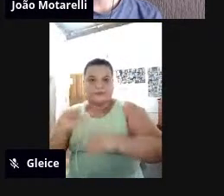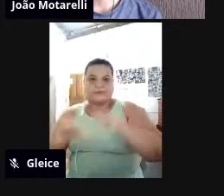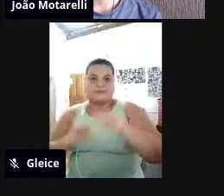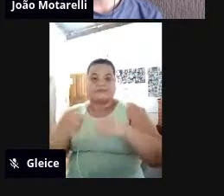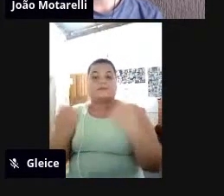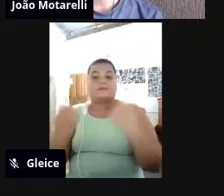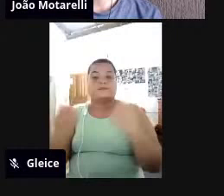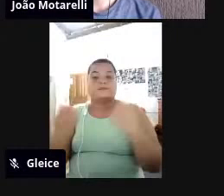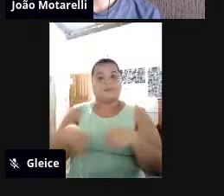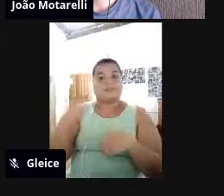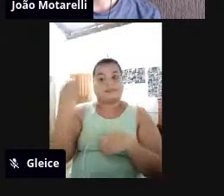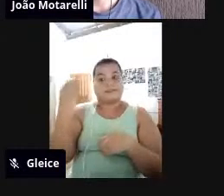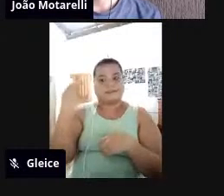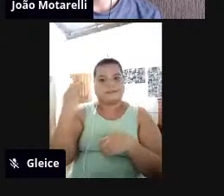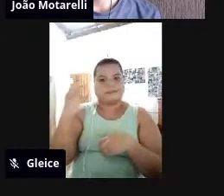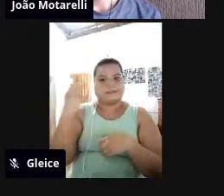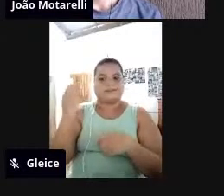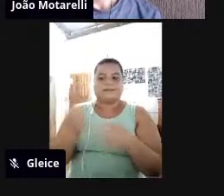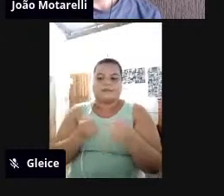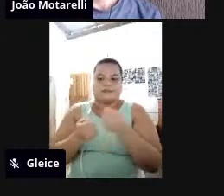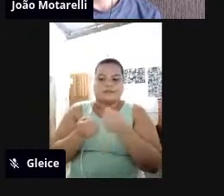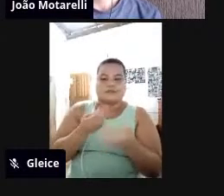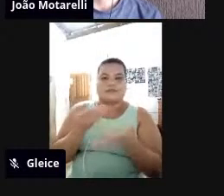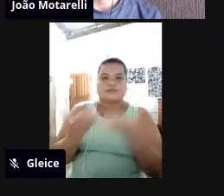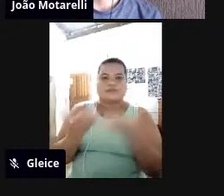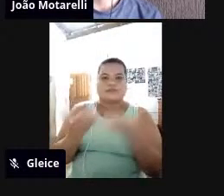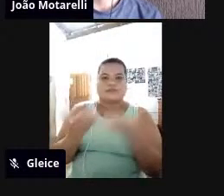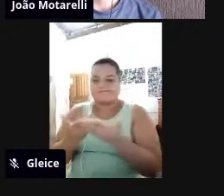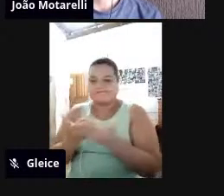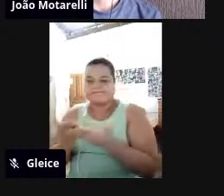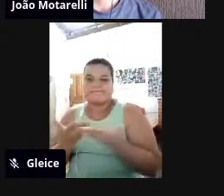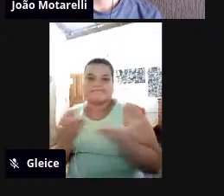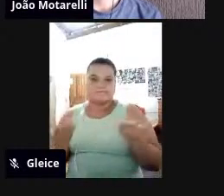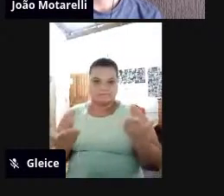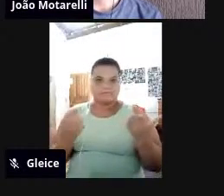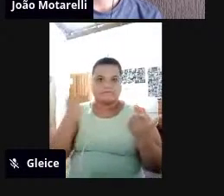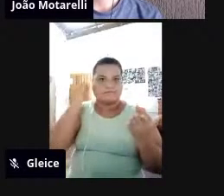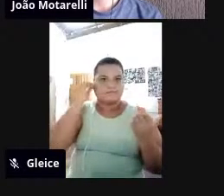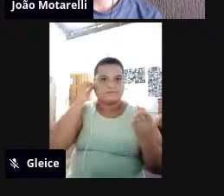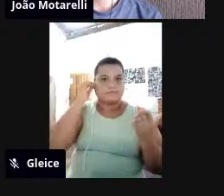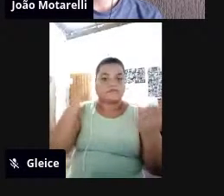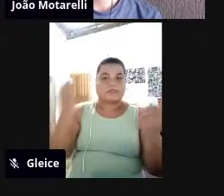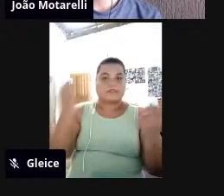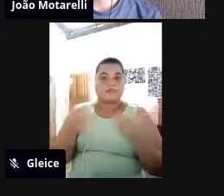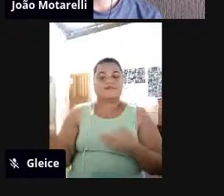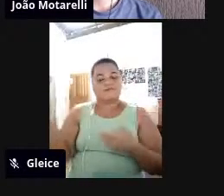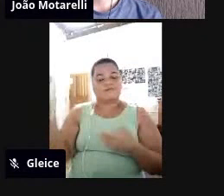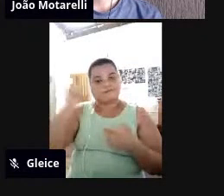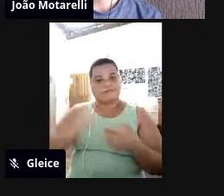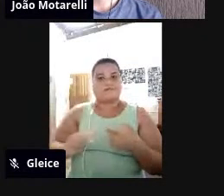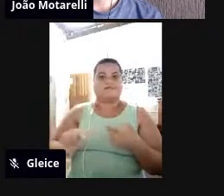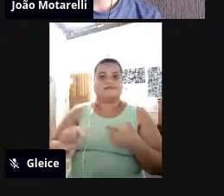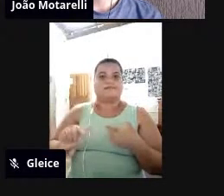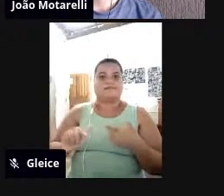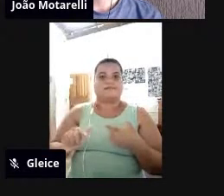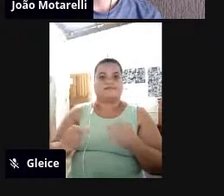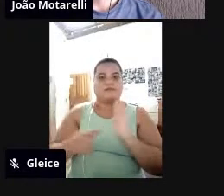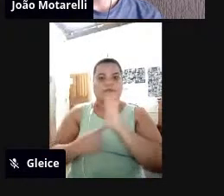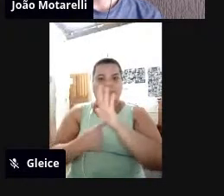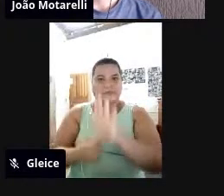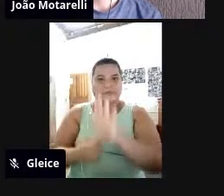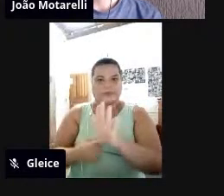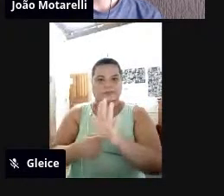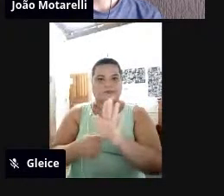para manejar isso na prática clínica. Então, aqui eu trago de volta para vocês essa diretriz das recomendações da nutrição